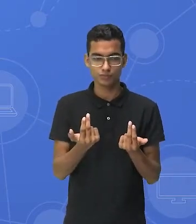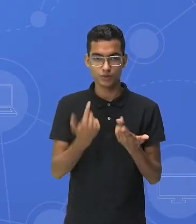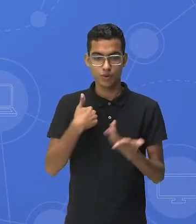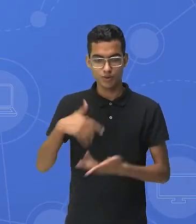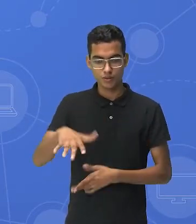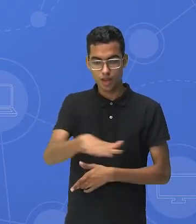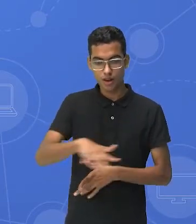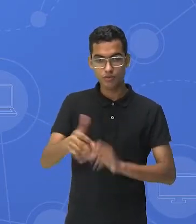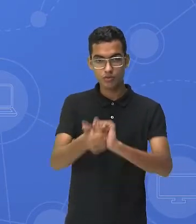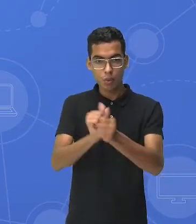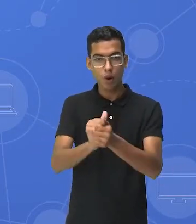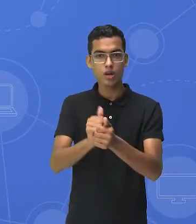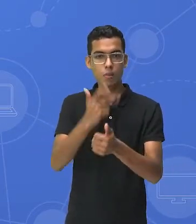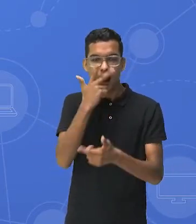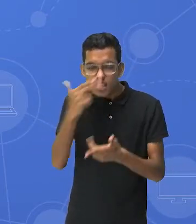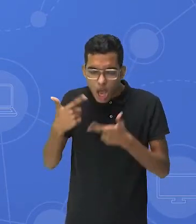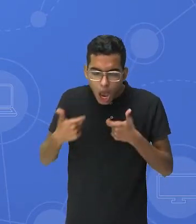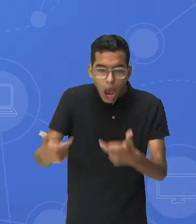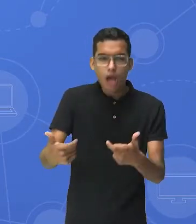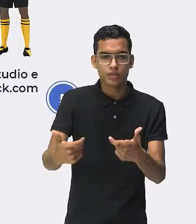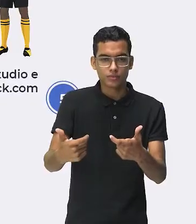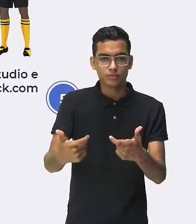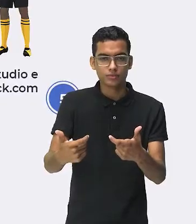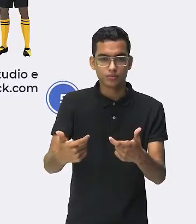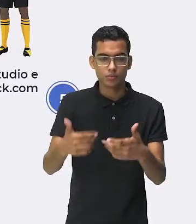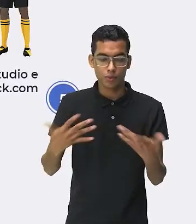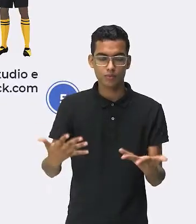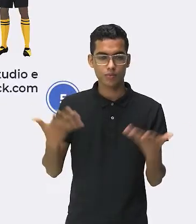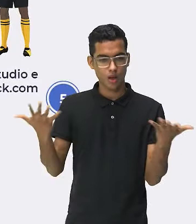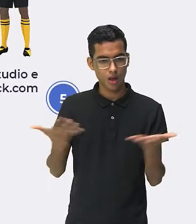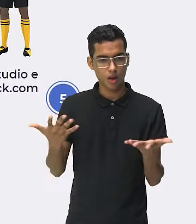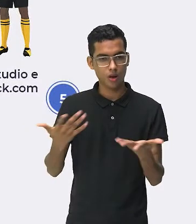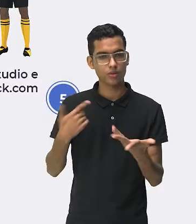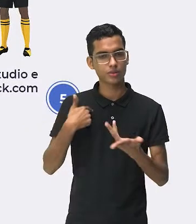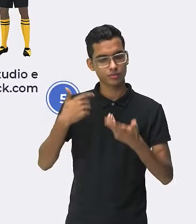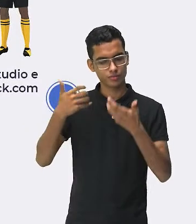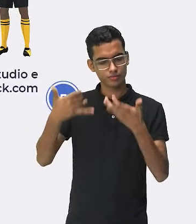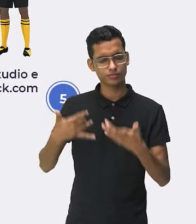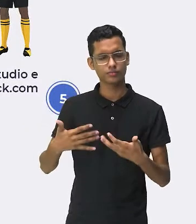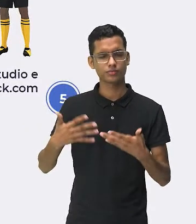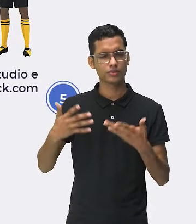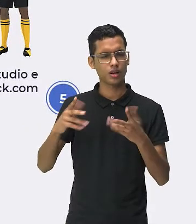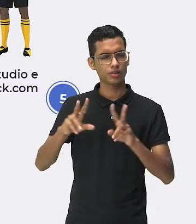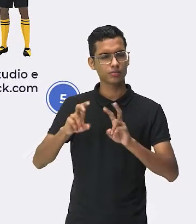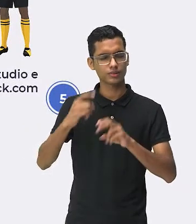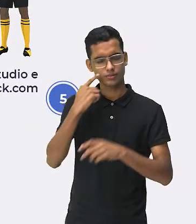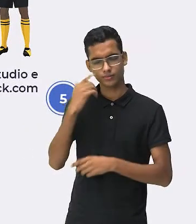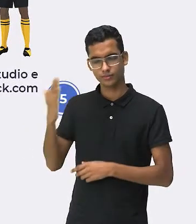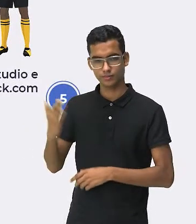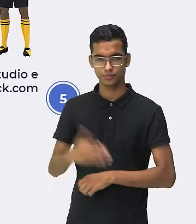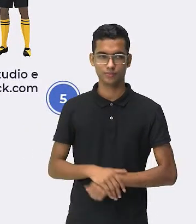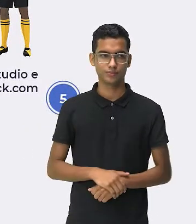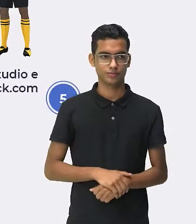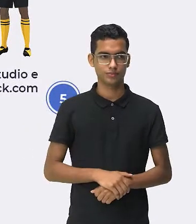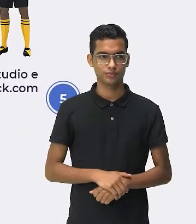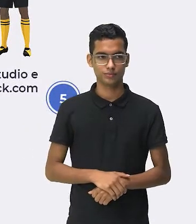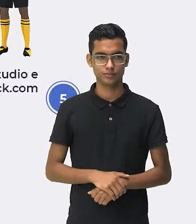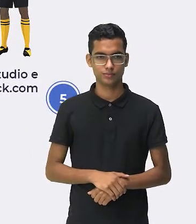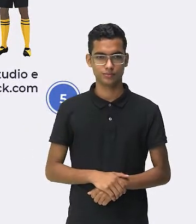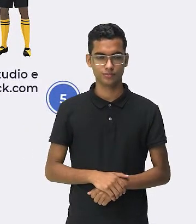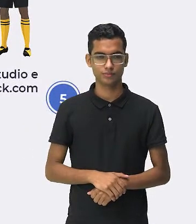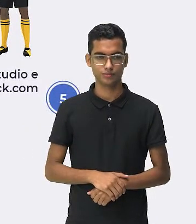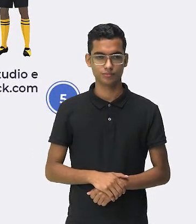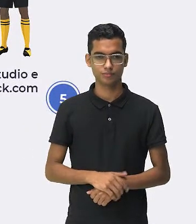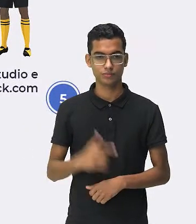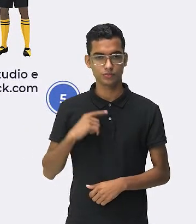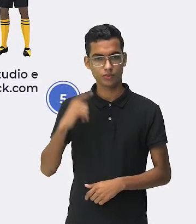de guerra. Vamos falar um pouquinho sobre isso? Vamos lá para a próxima cartela. Então, vários episódios,